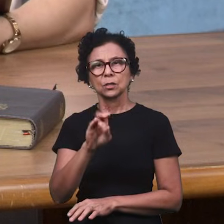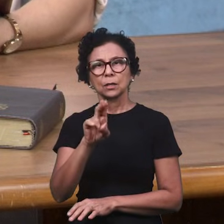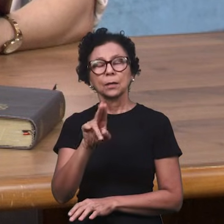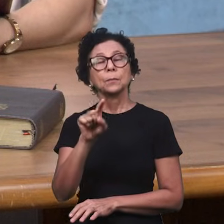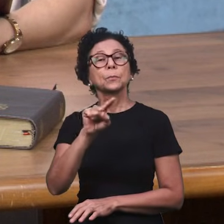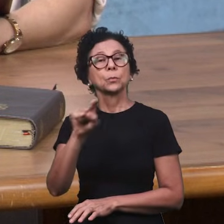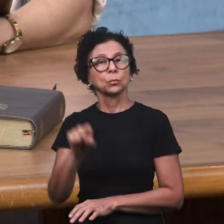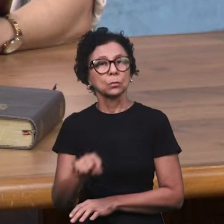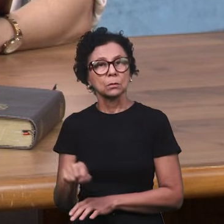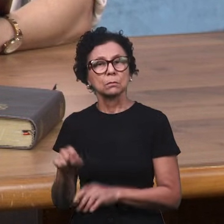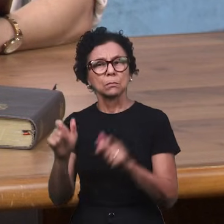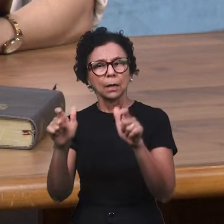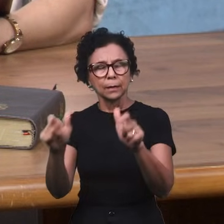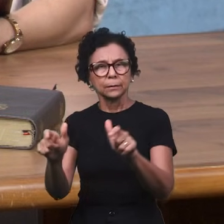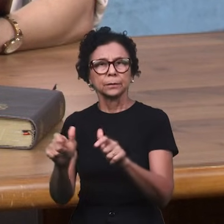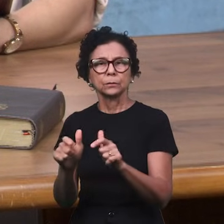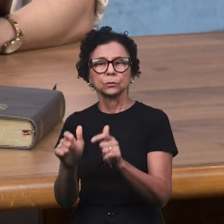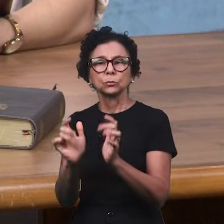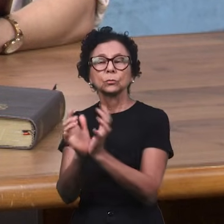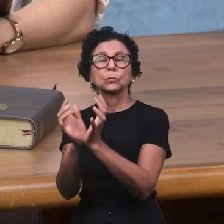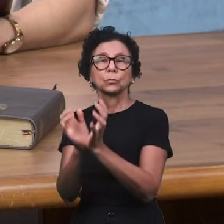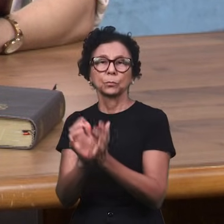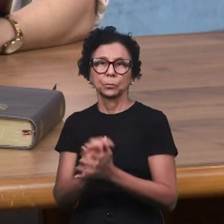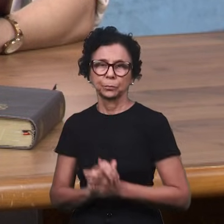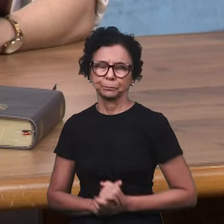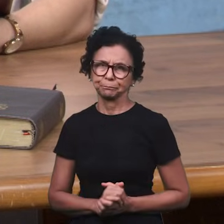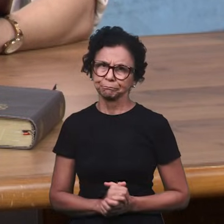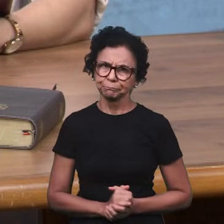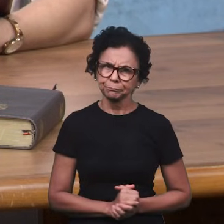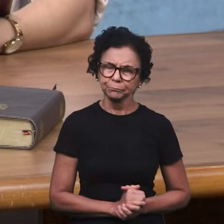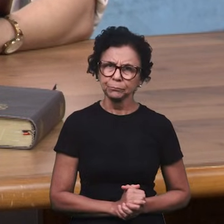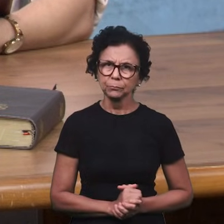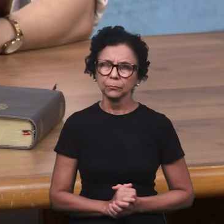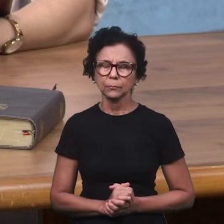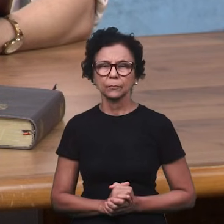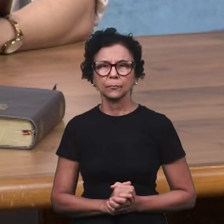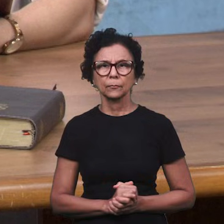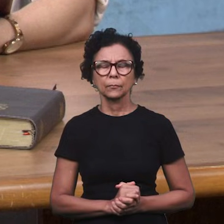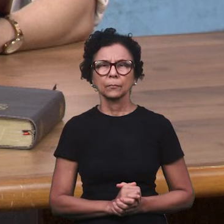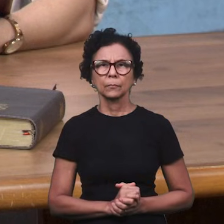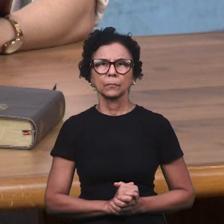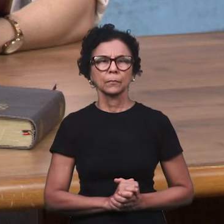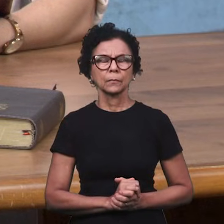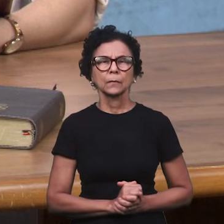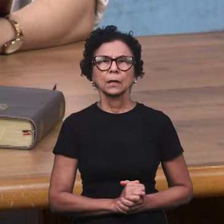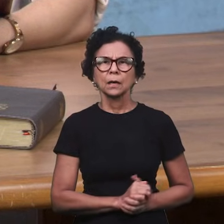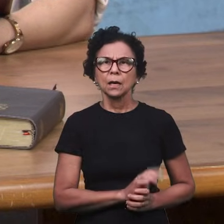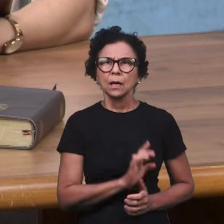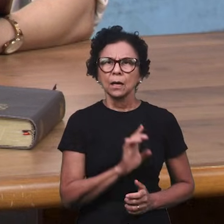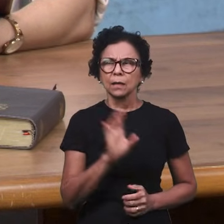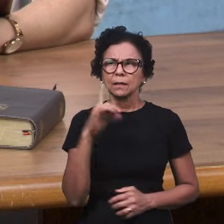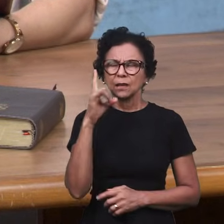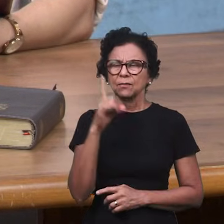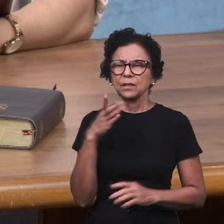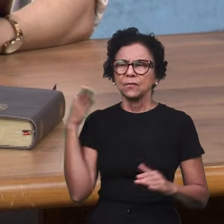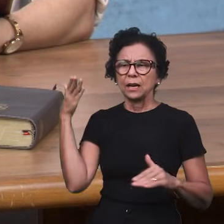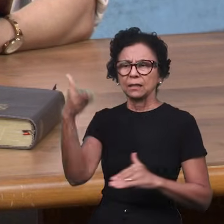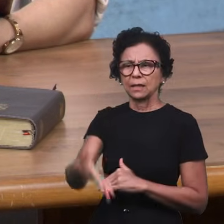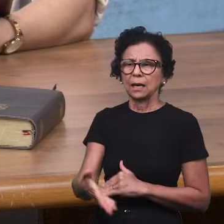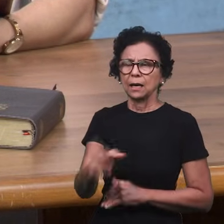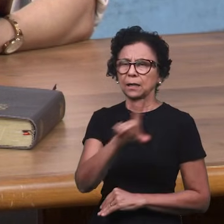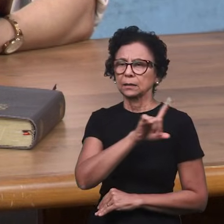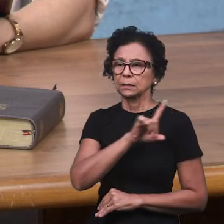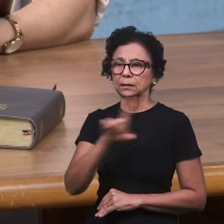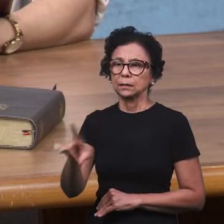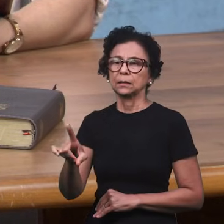moradores de Jebus a Davi: tu não entrarás aqui, Porém, Davi ganhou a fortaleza